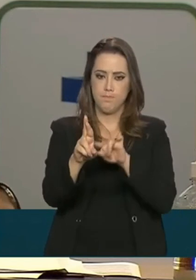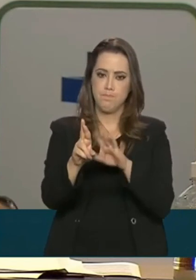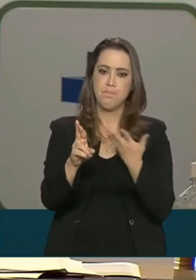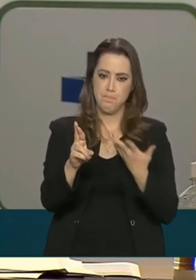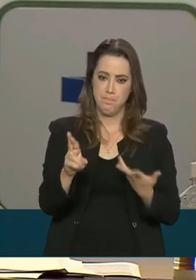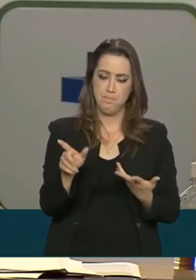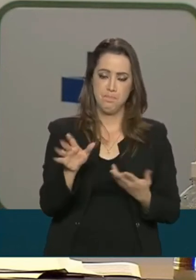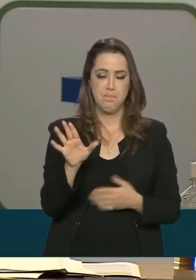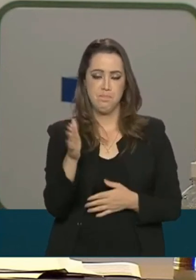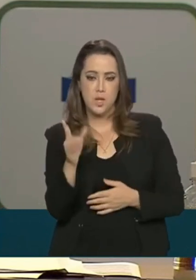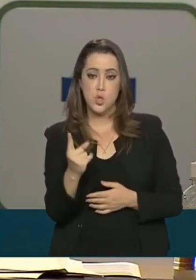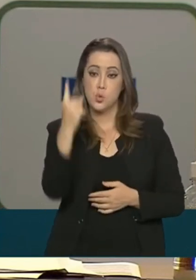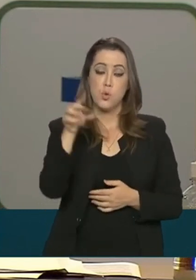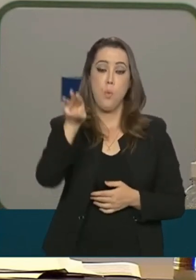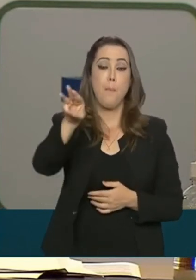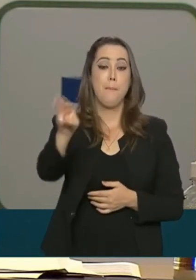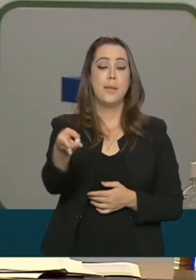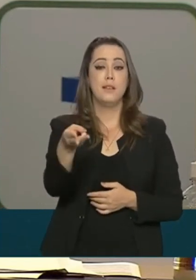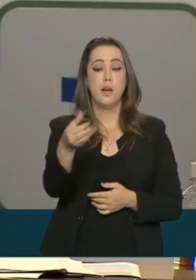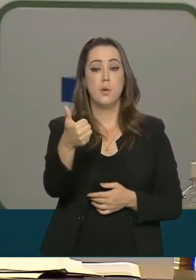registros, temos cerca de